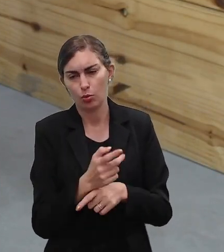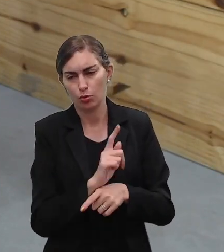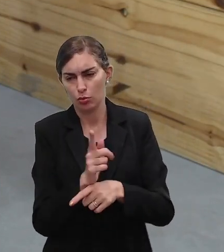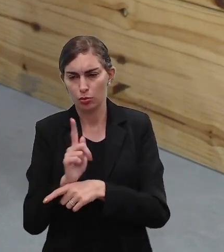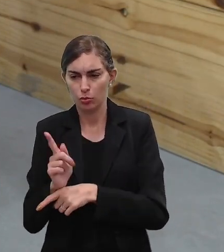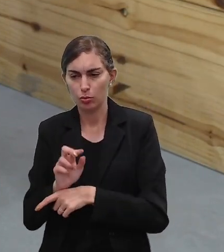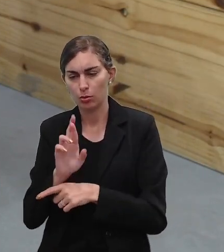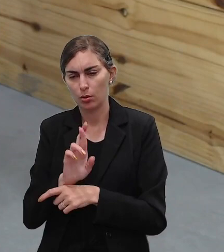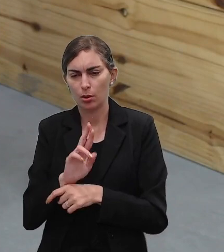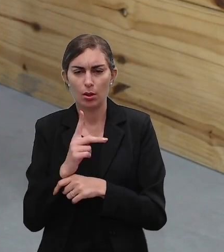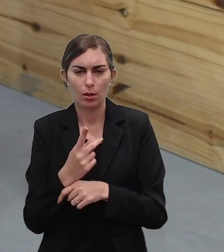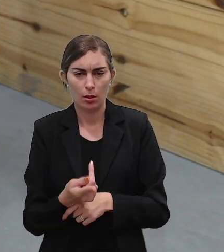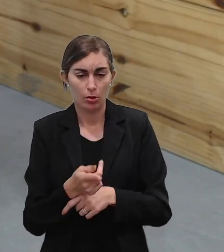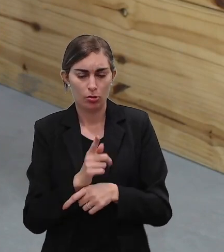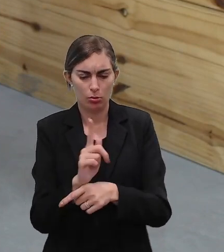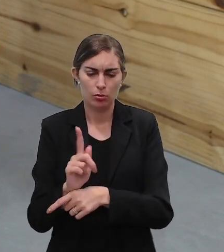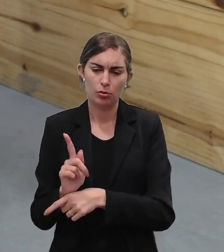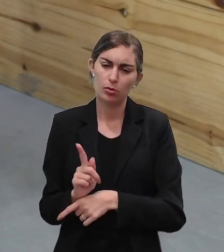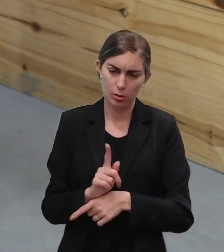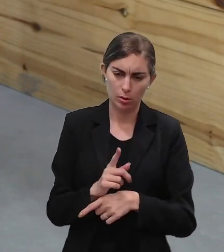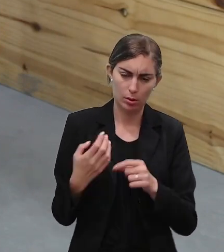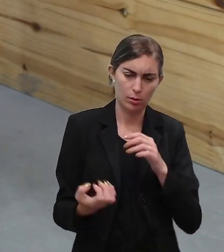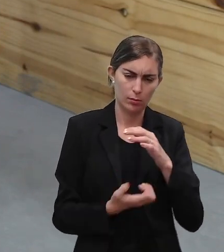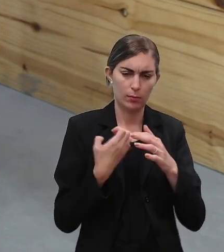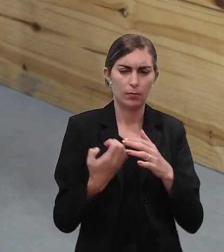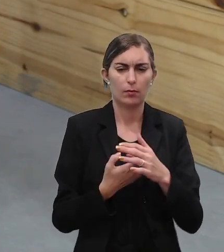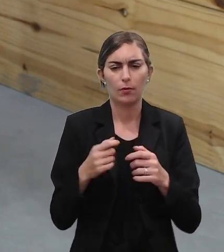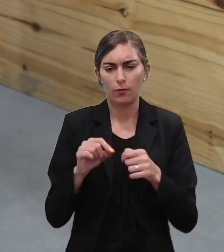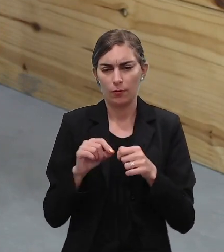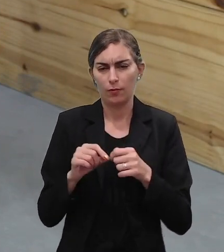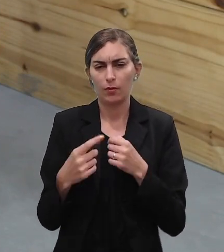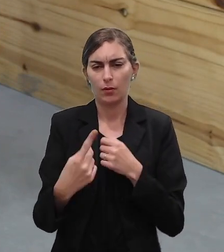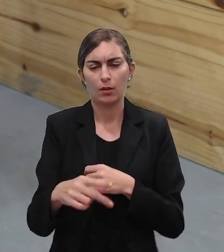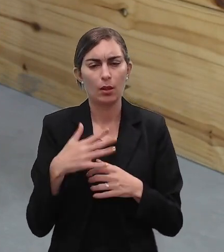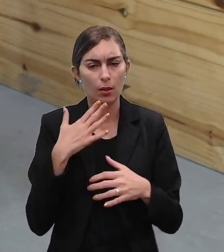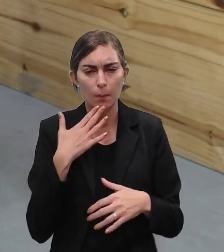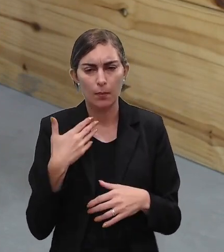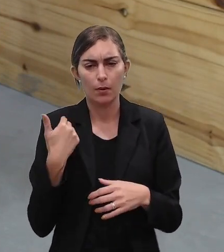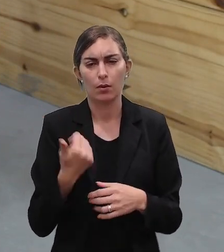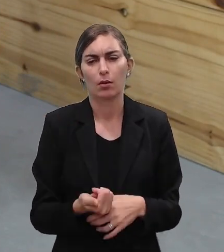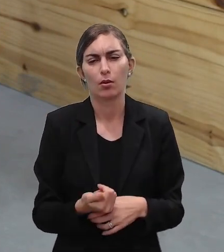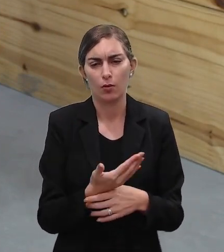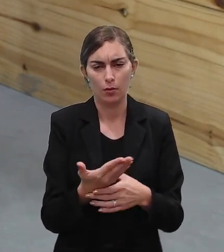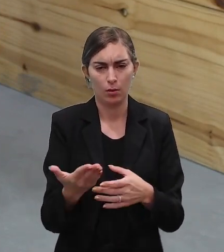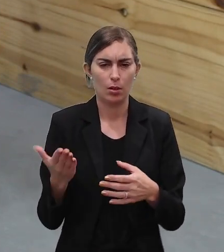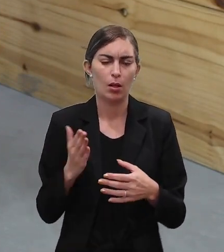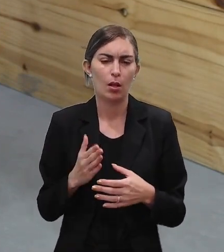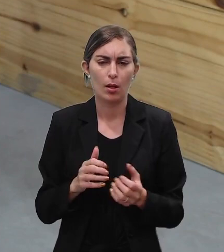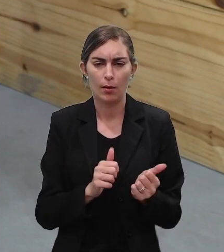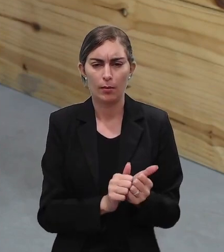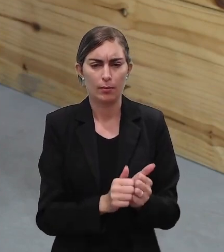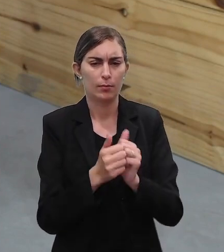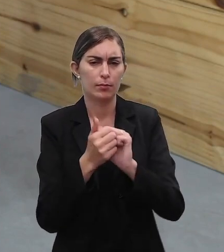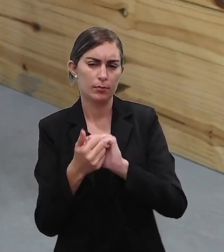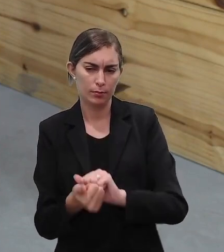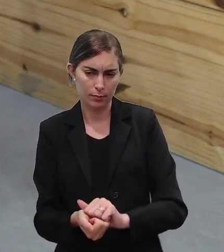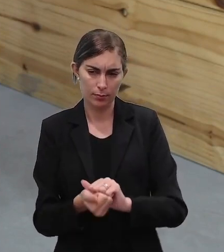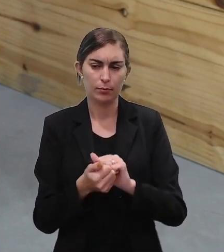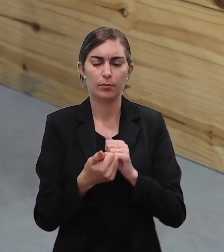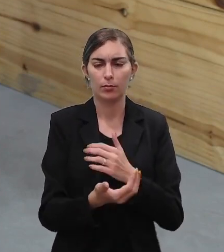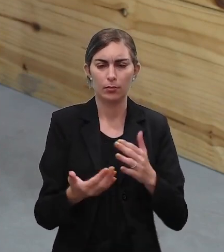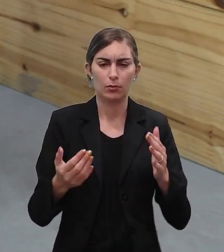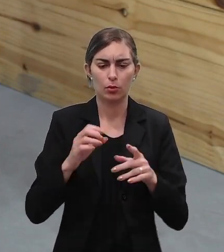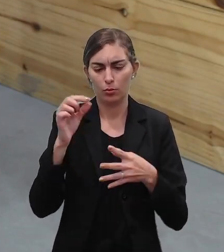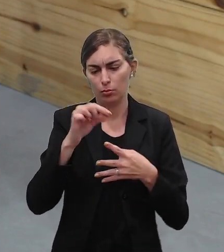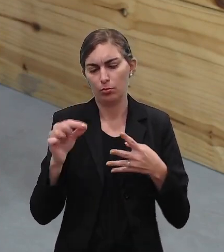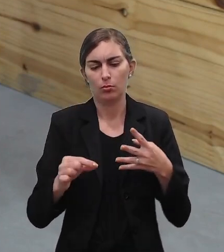recursos humanos, para gerir uma determinada empresa, é fazer ela da melhor forma possível, mas a gente vai ter que se adequar. E aí os